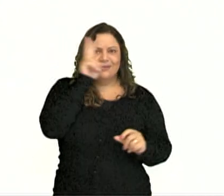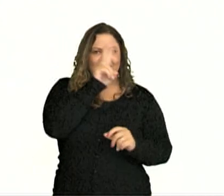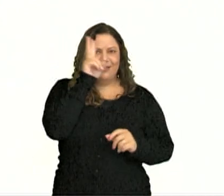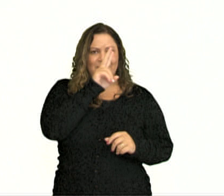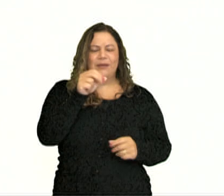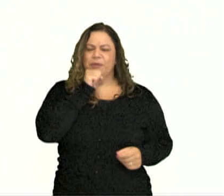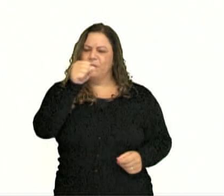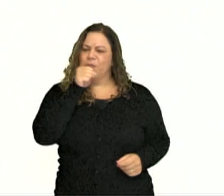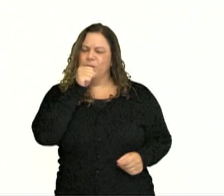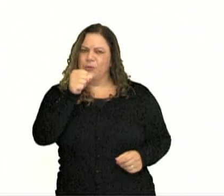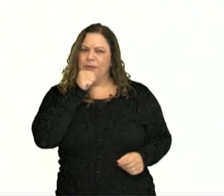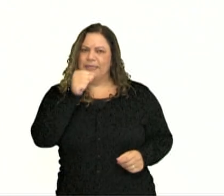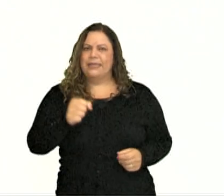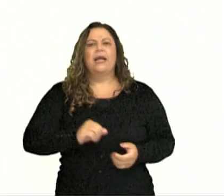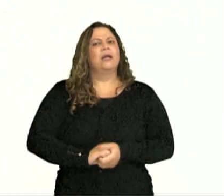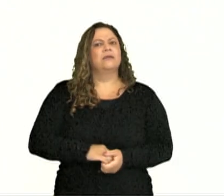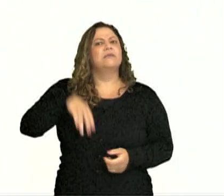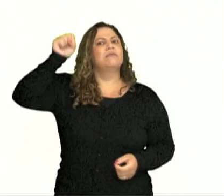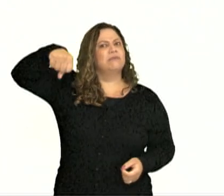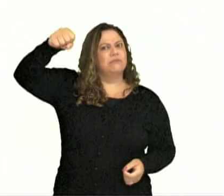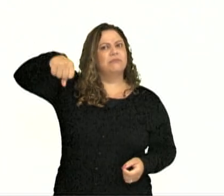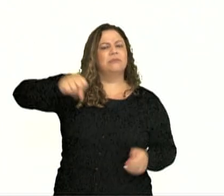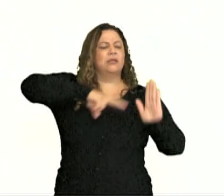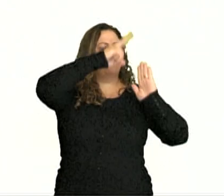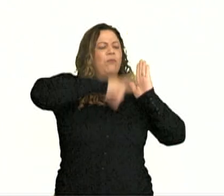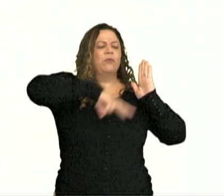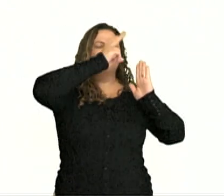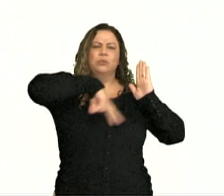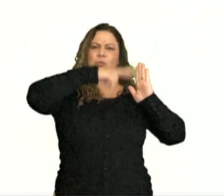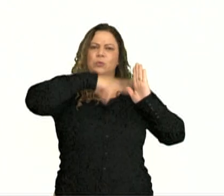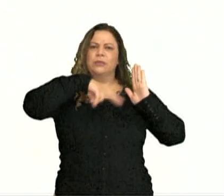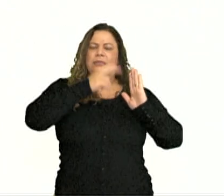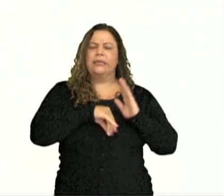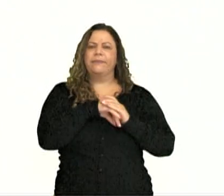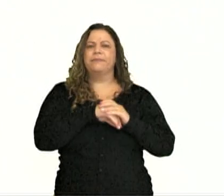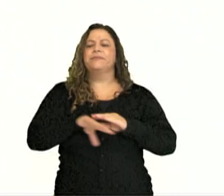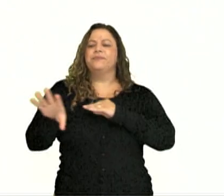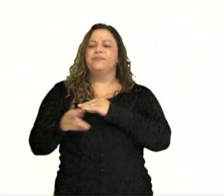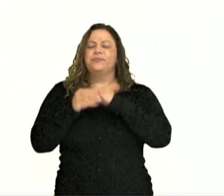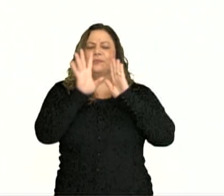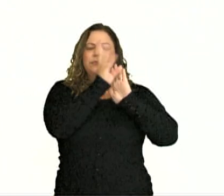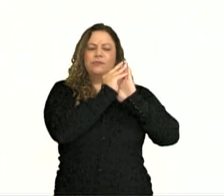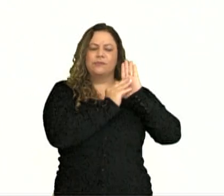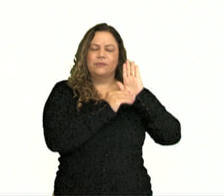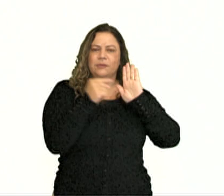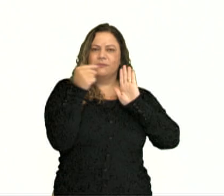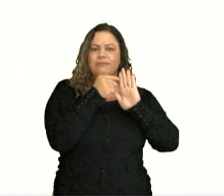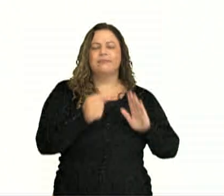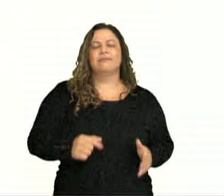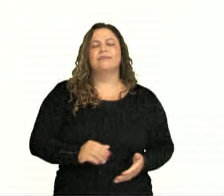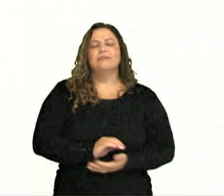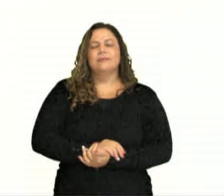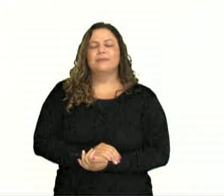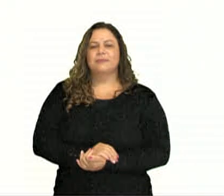sim. E que tal lermos uma reportagem e revermos os elementos básicos da reportagem?